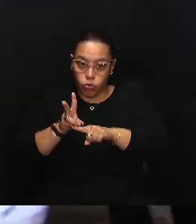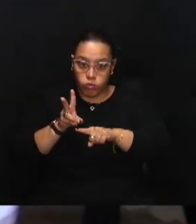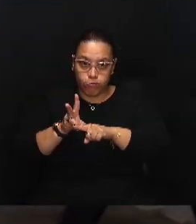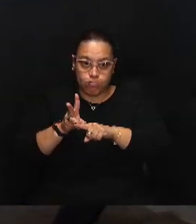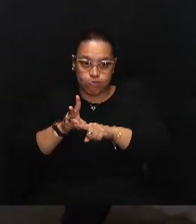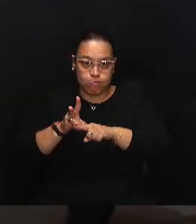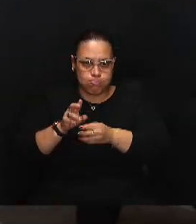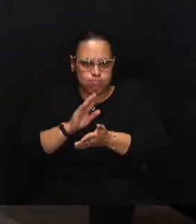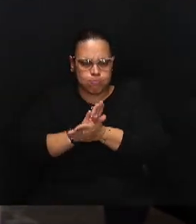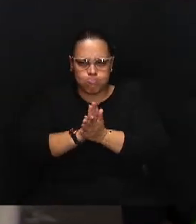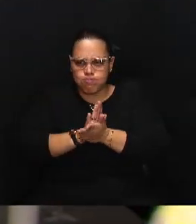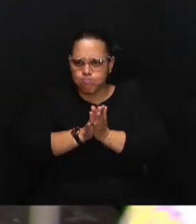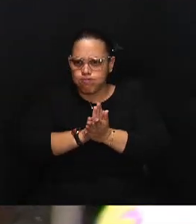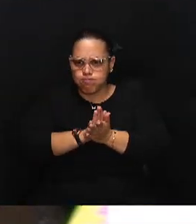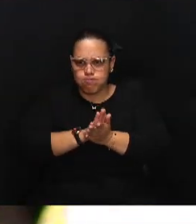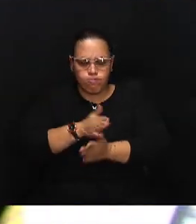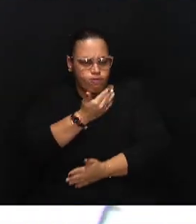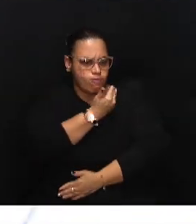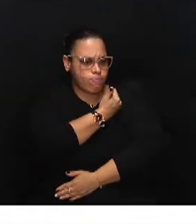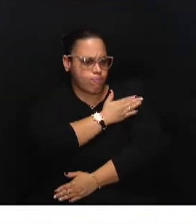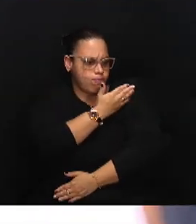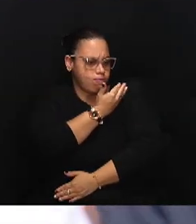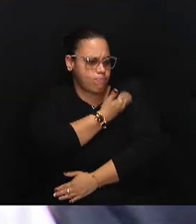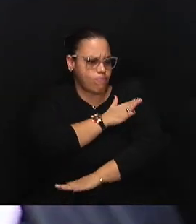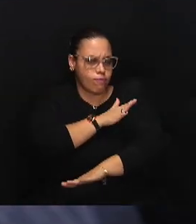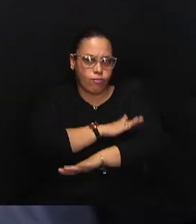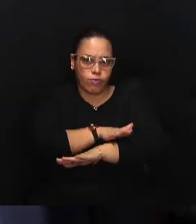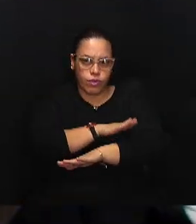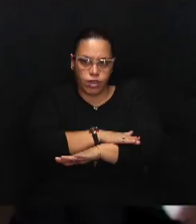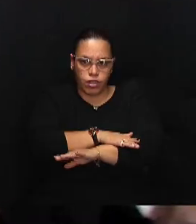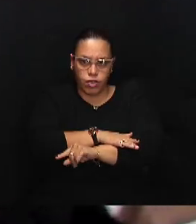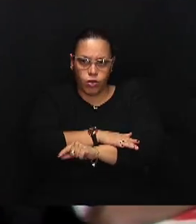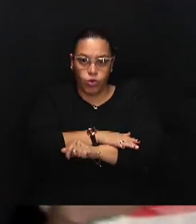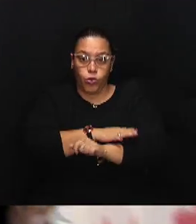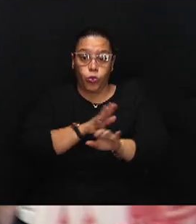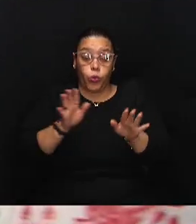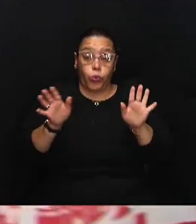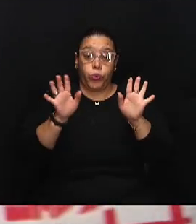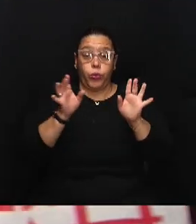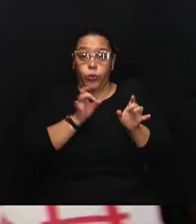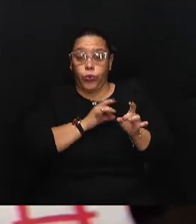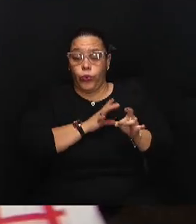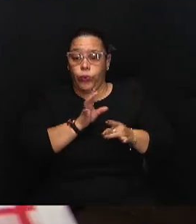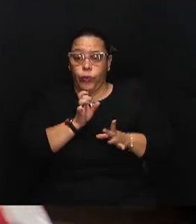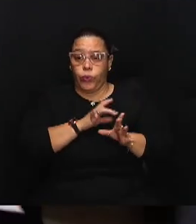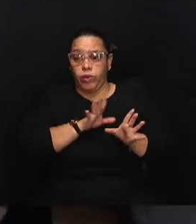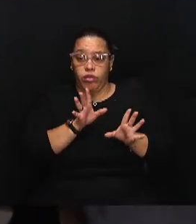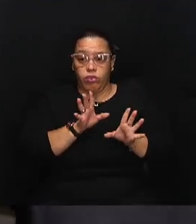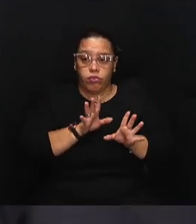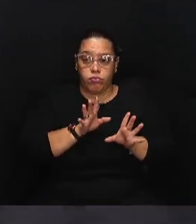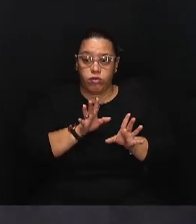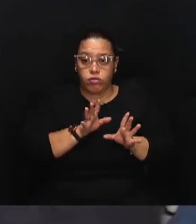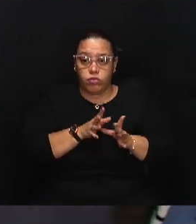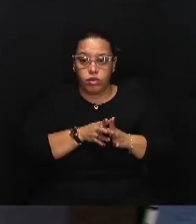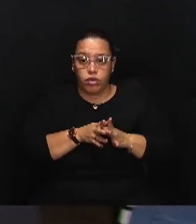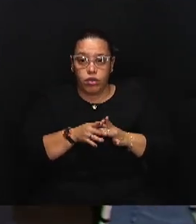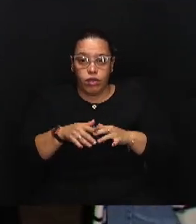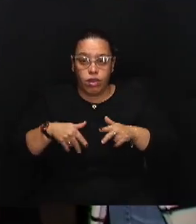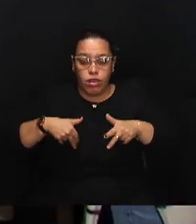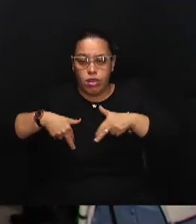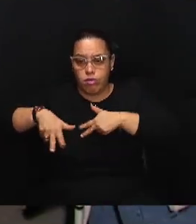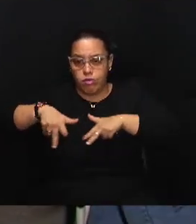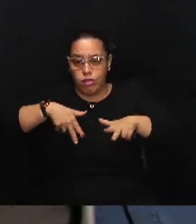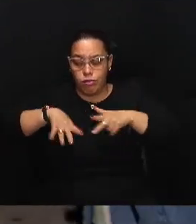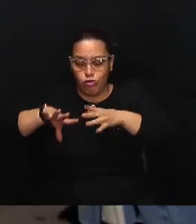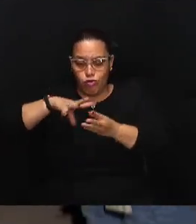uma série de estigmas, então desde os estigmas mais supersticiosos, que acham que isso aqui é um lugar que fica um trânsito de alma